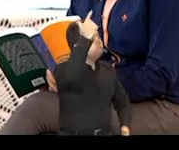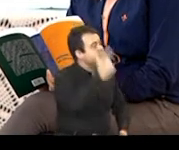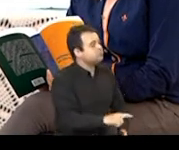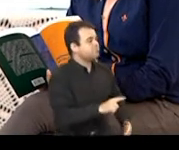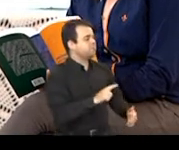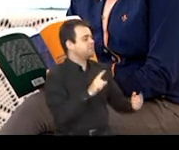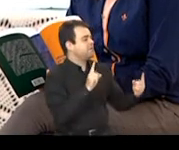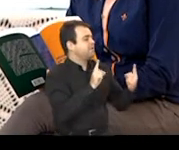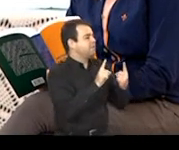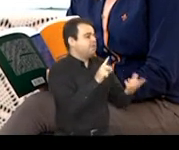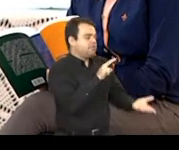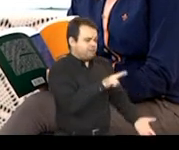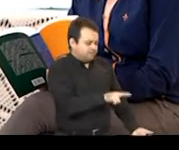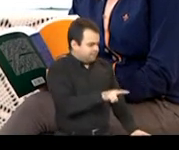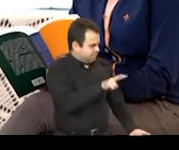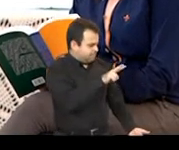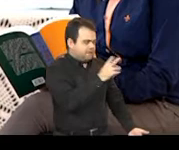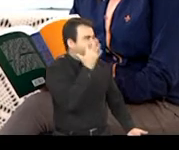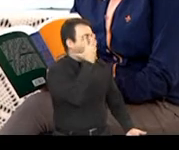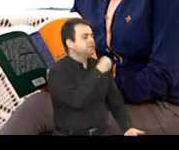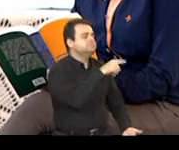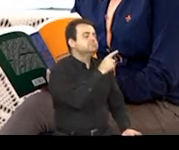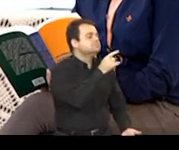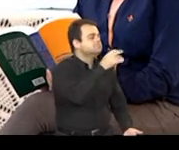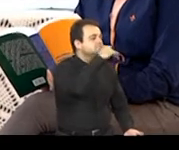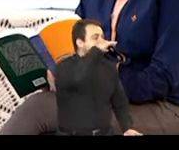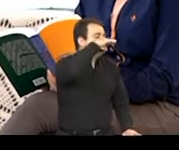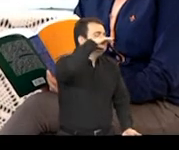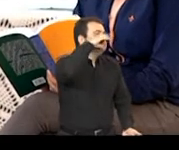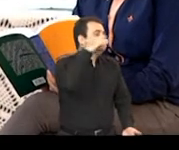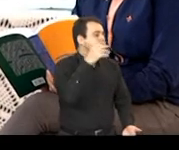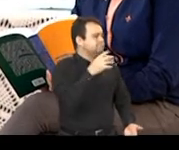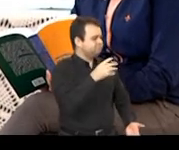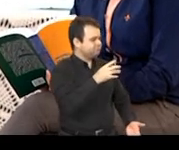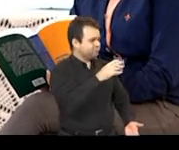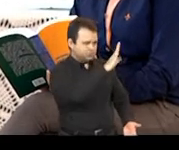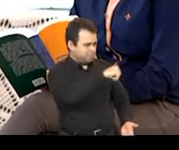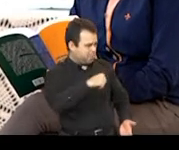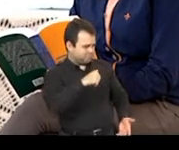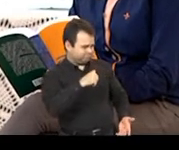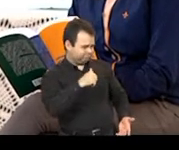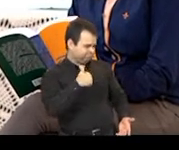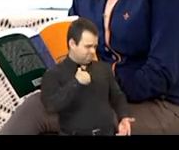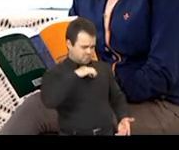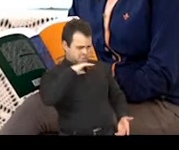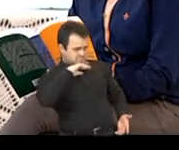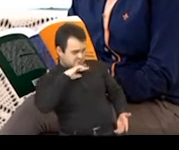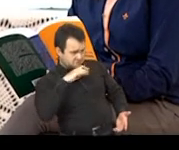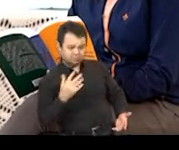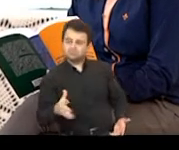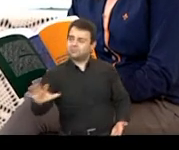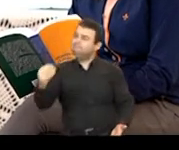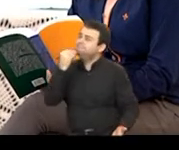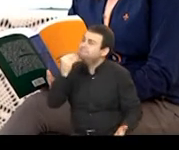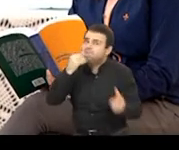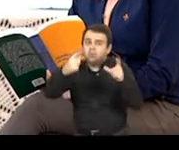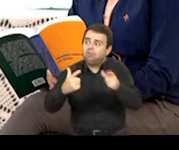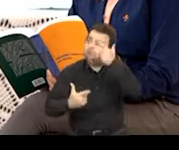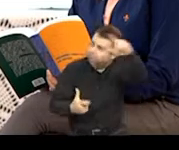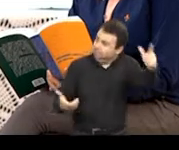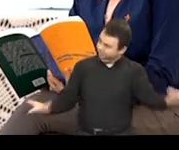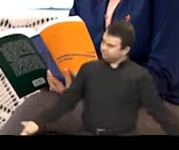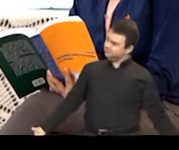essa beleza. Sentir esse perfume. Então fiz mal? Podia ter escolhido um outro lugar,